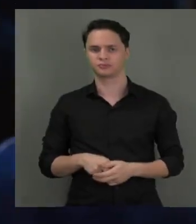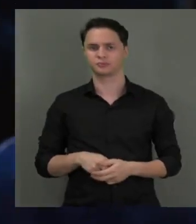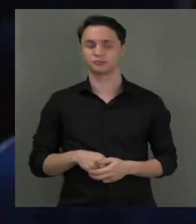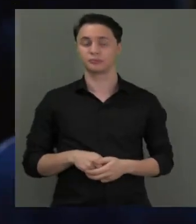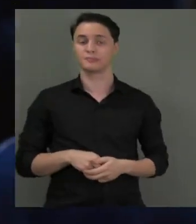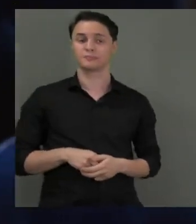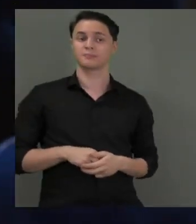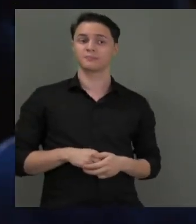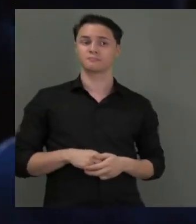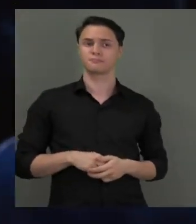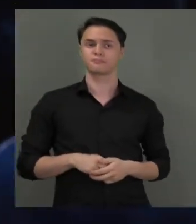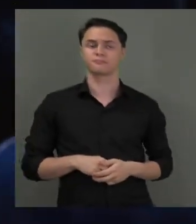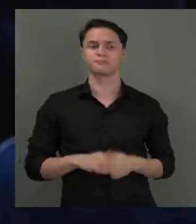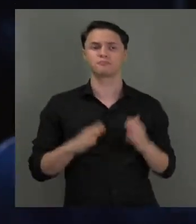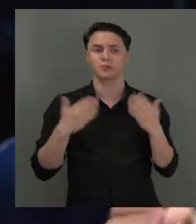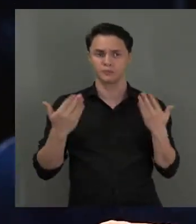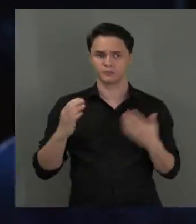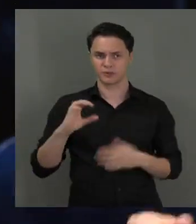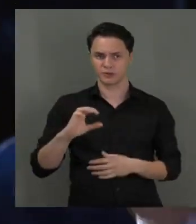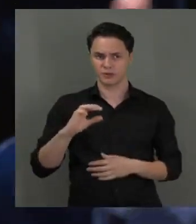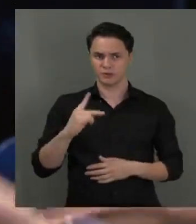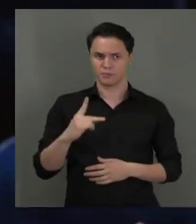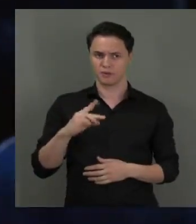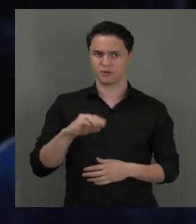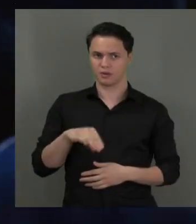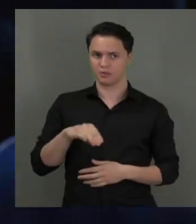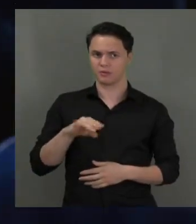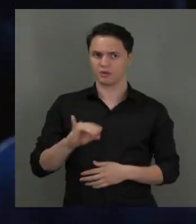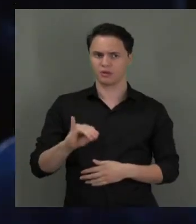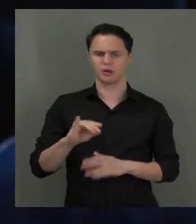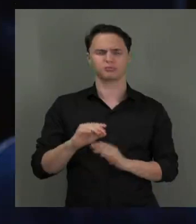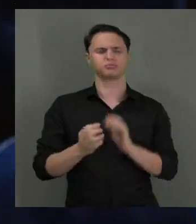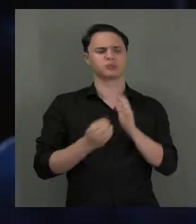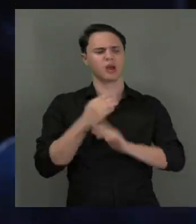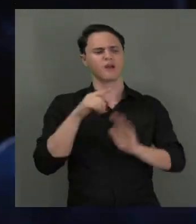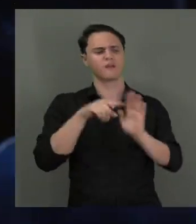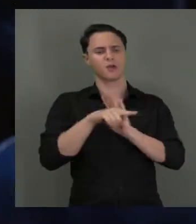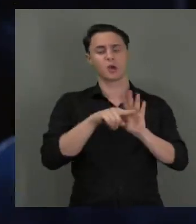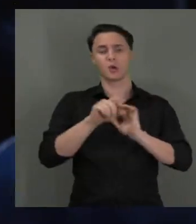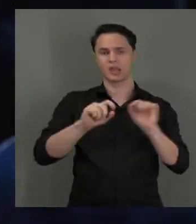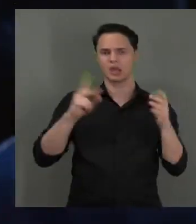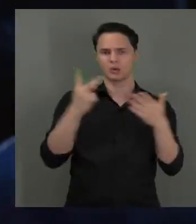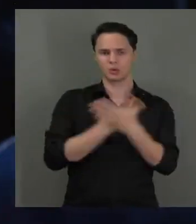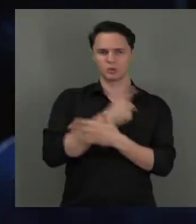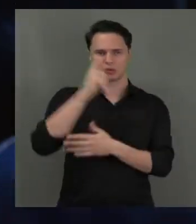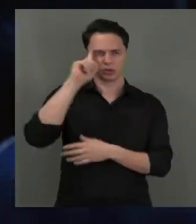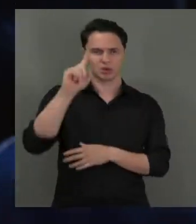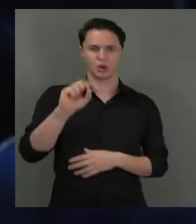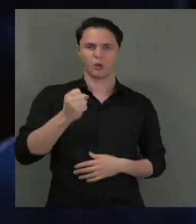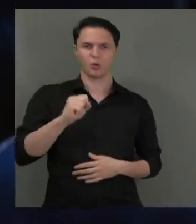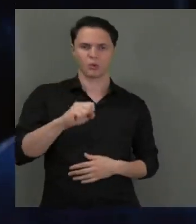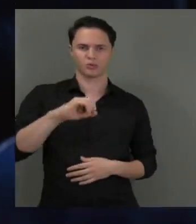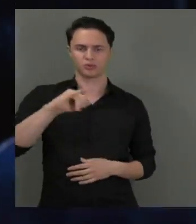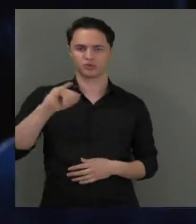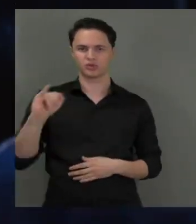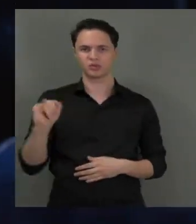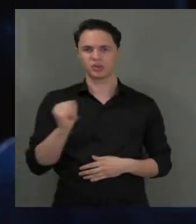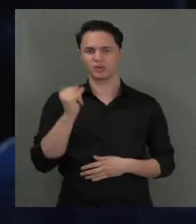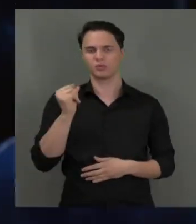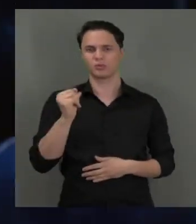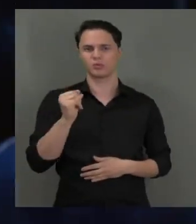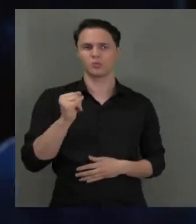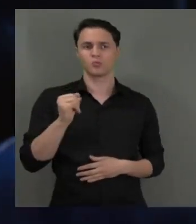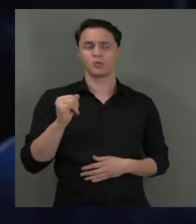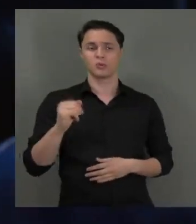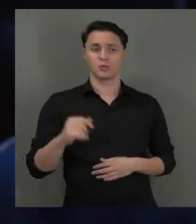CPMI, embora tenha sido criada para investigar o que aconteceu no 8 de janeiro, passou a ser um instrumento